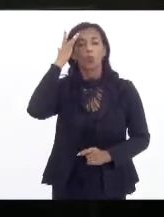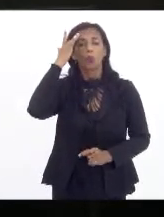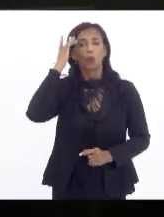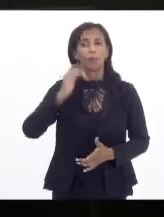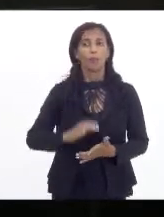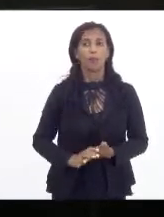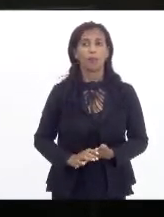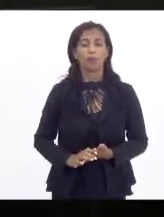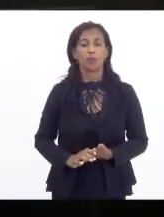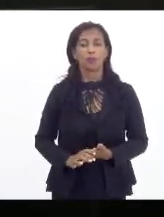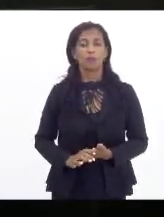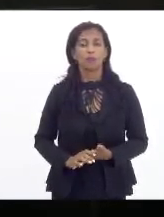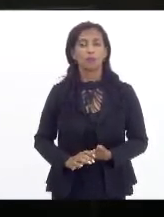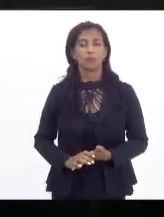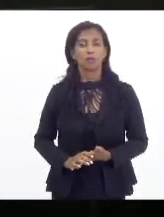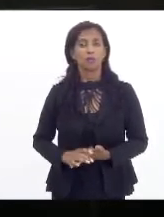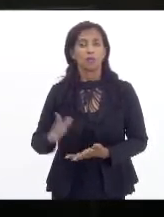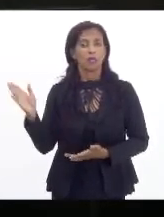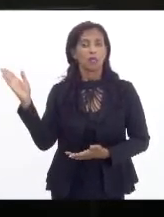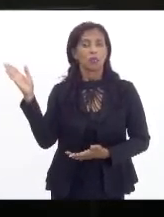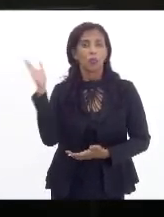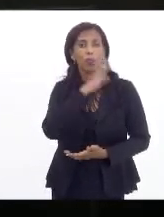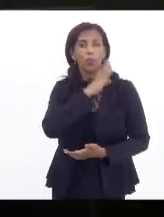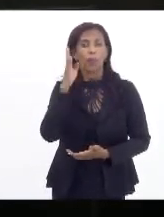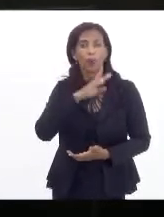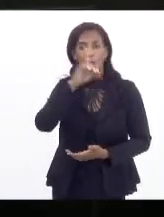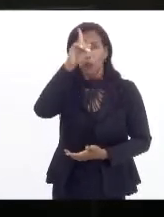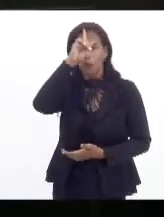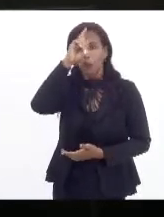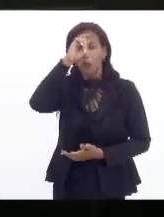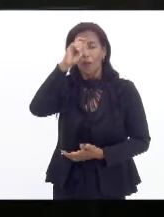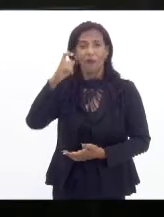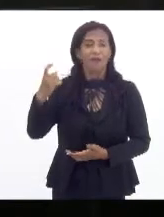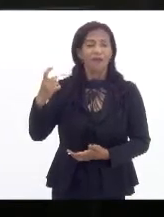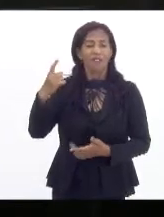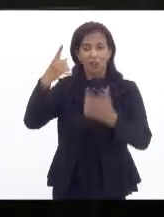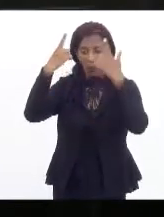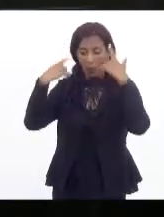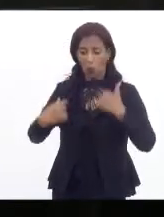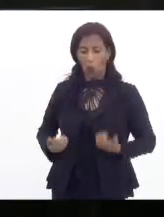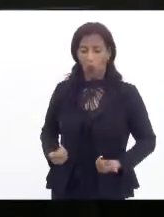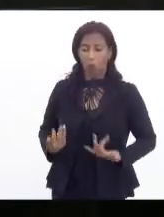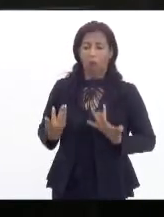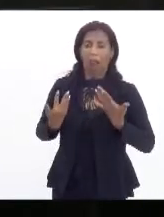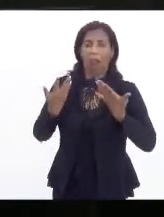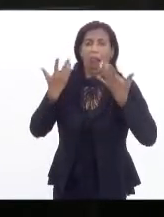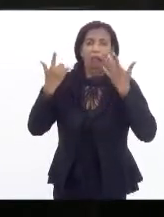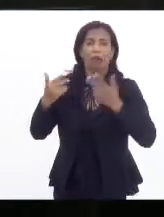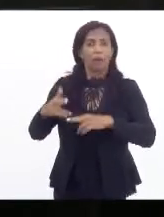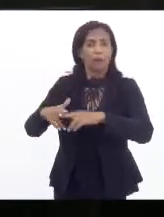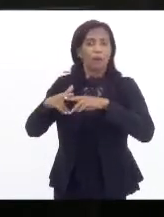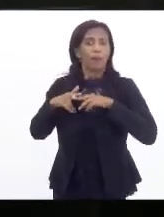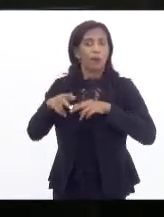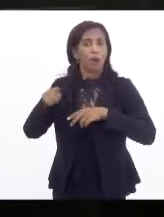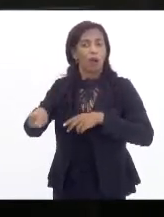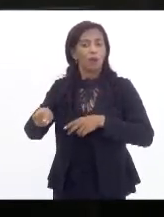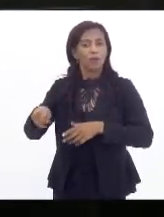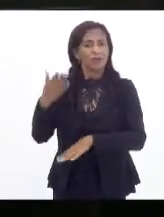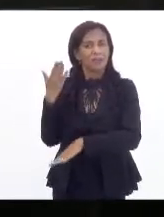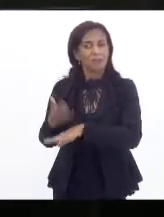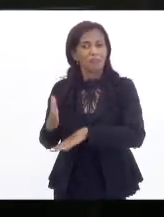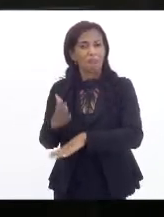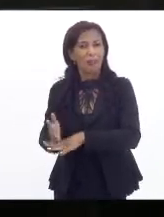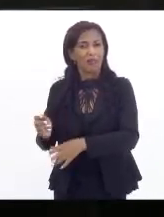de pessoas nas emergências hospitalares vítimas de queimaduras por causa desse tipo de